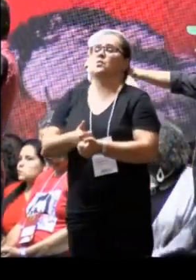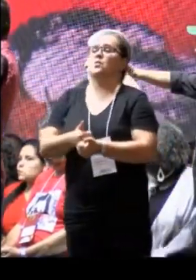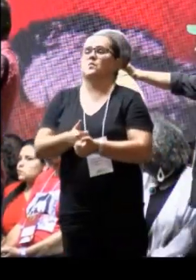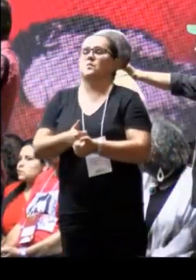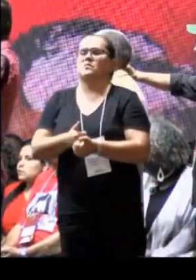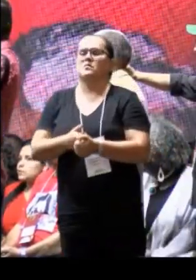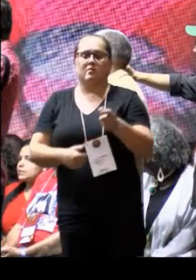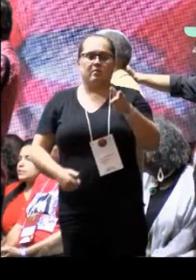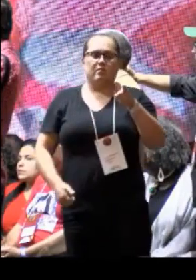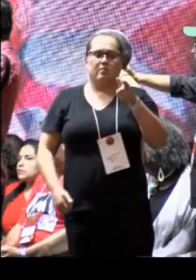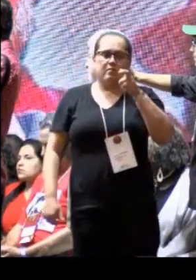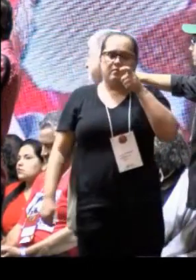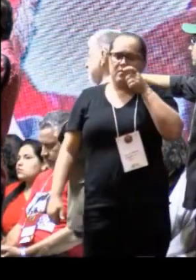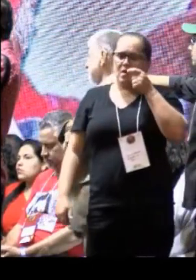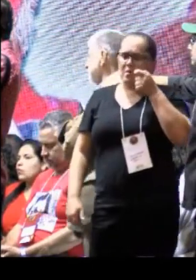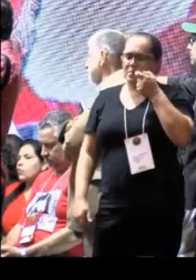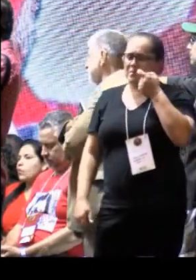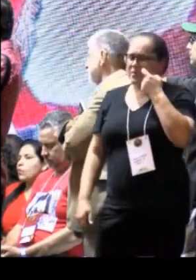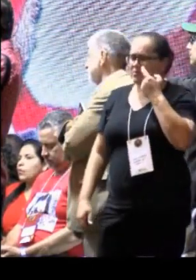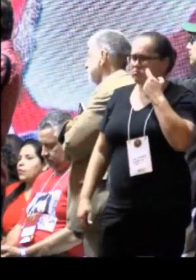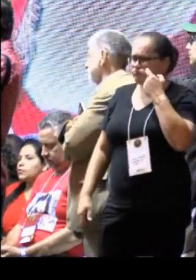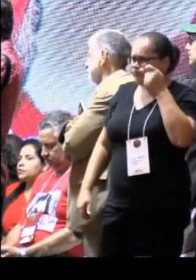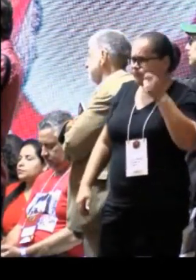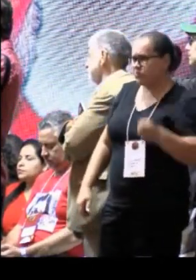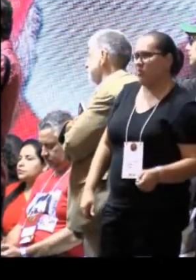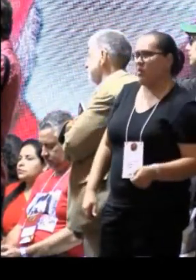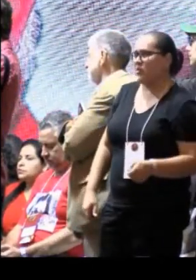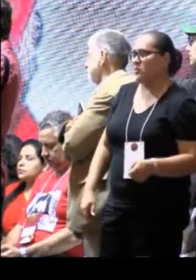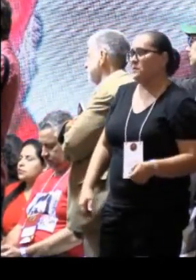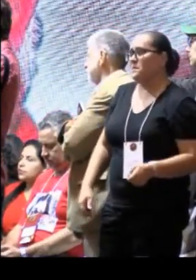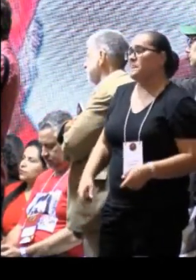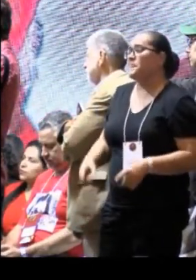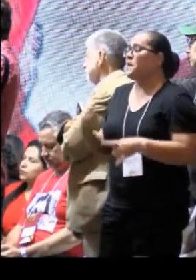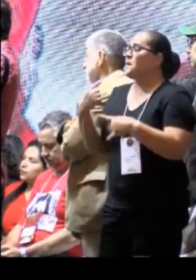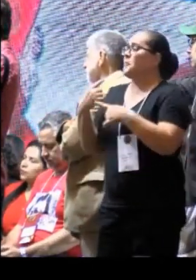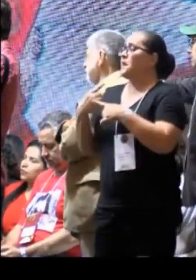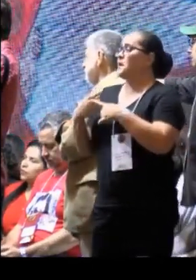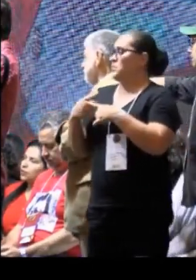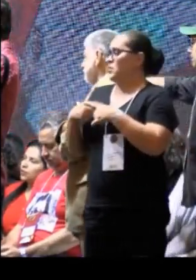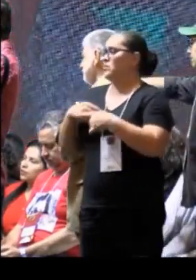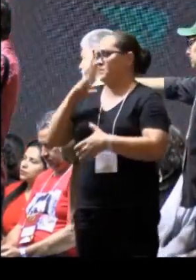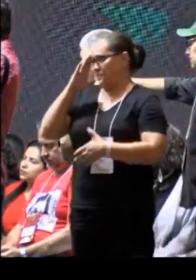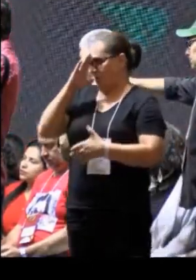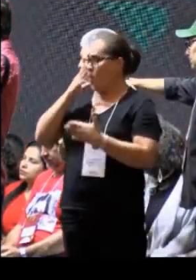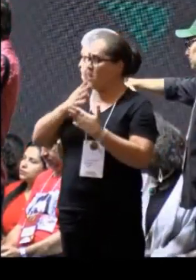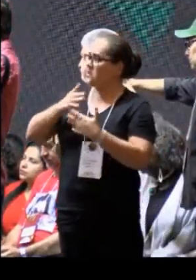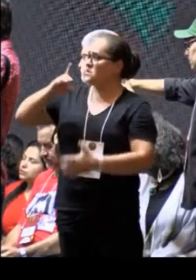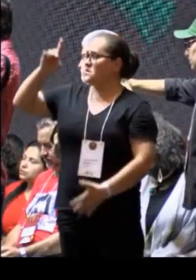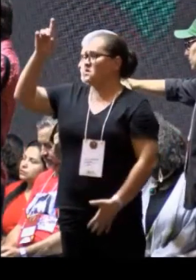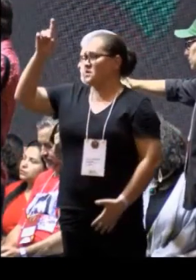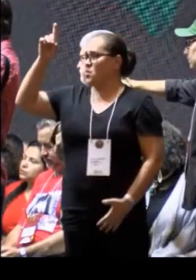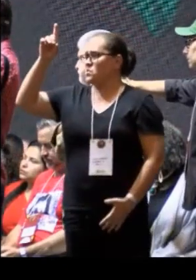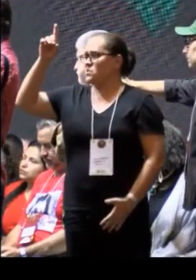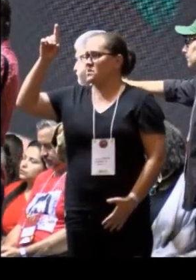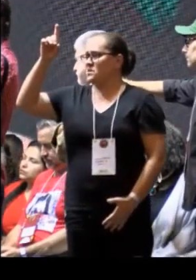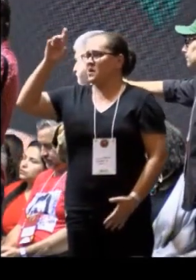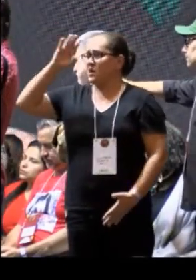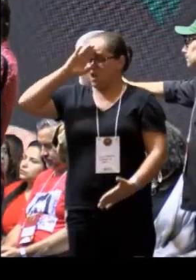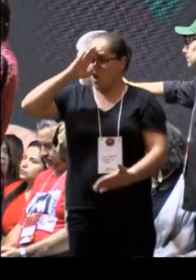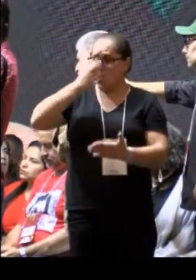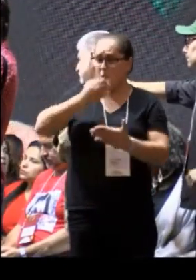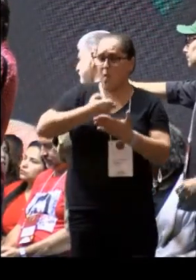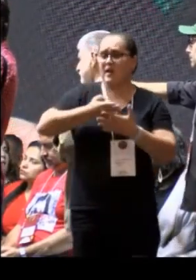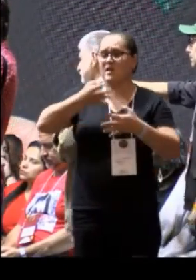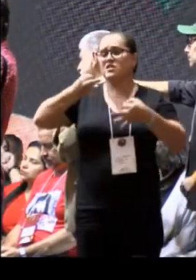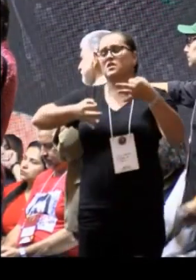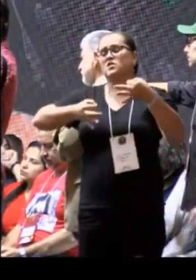do Moro, de pertinho do Dallagnol, porque como eu acredito em Deus, e como eu acredito na justiça